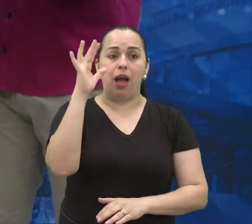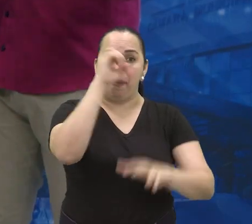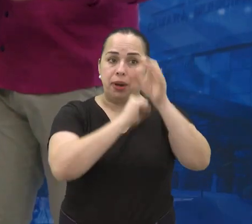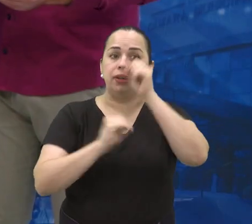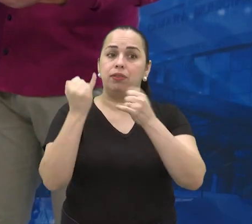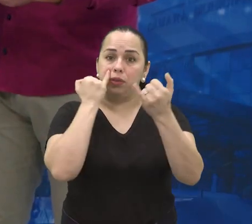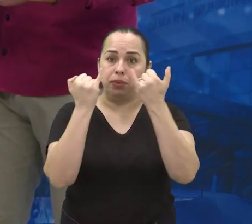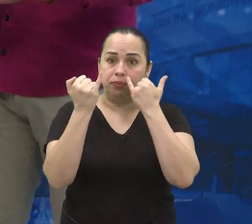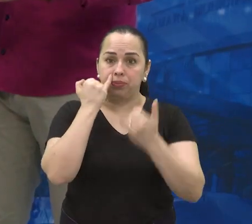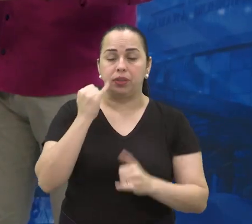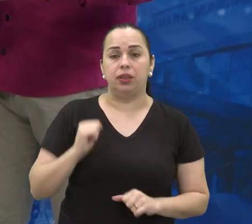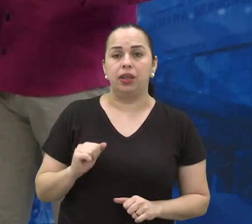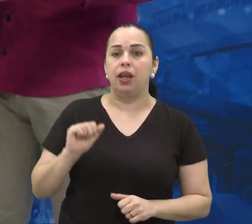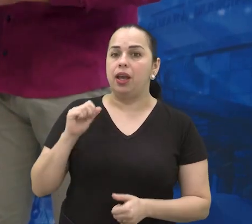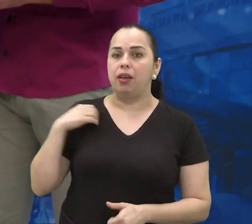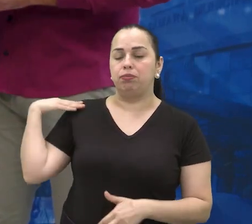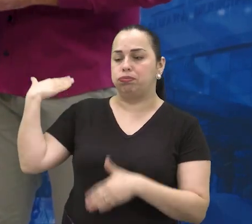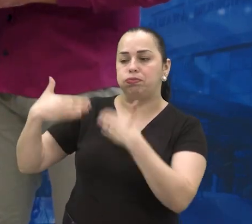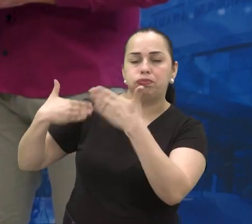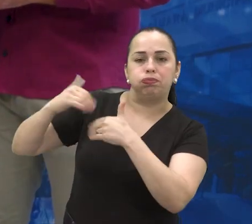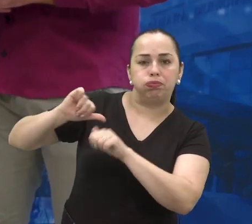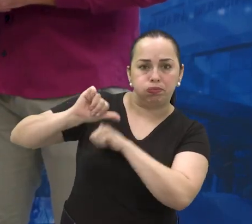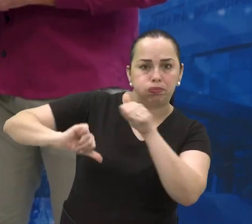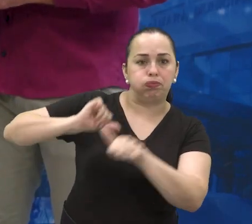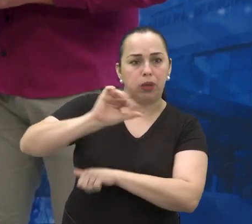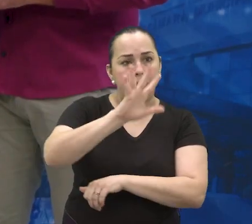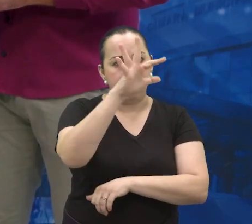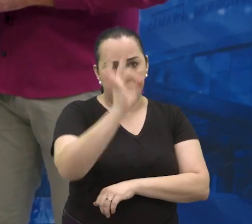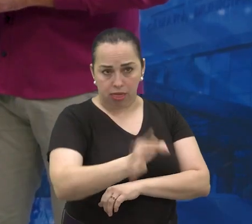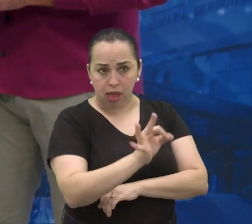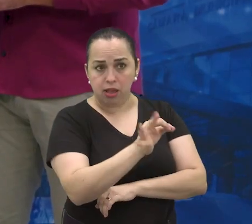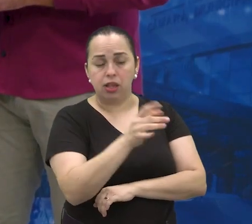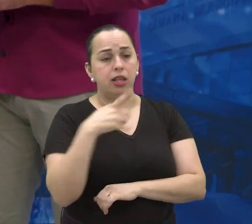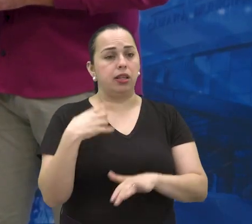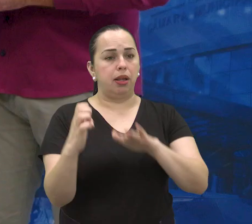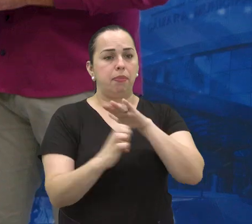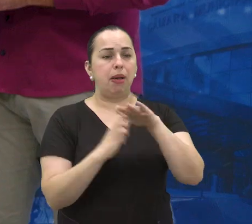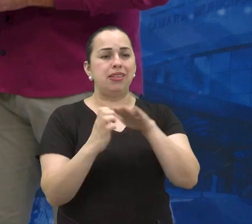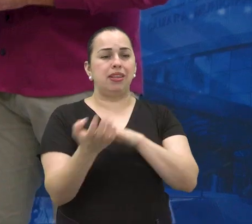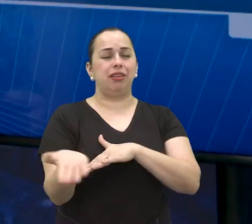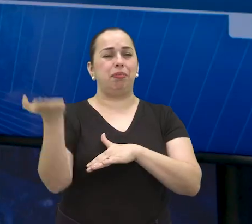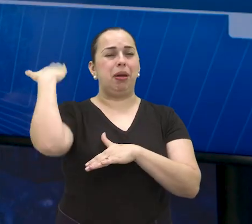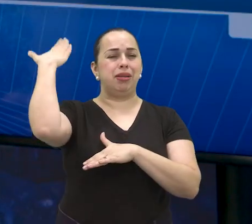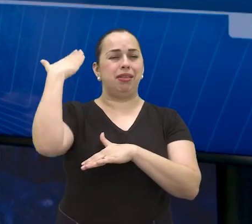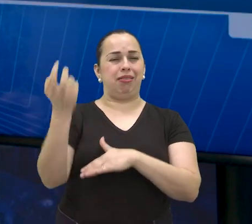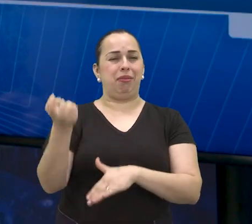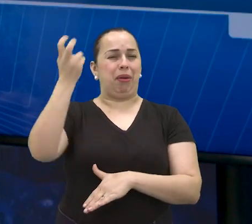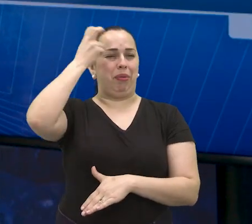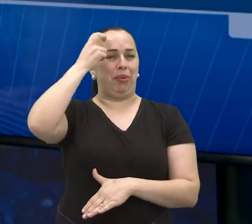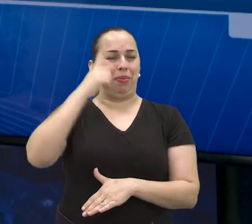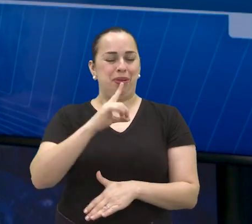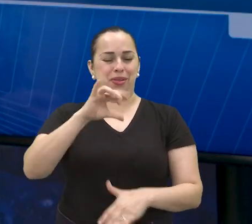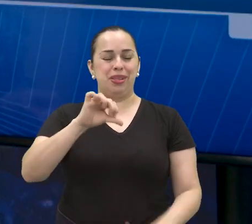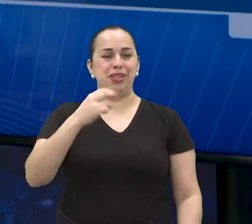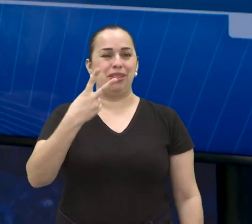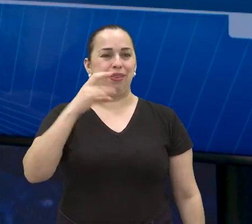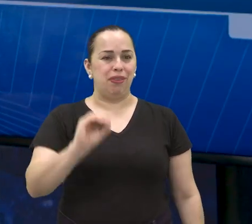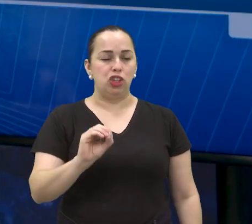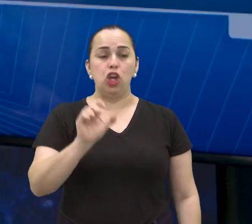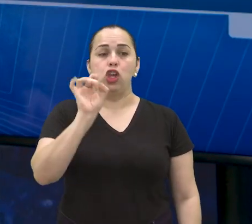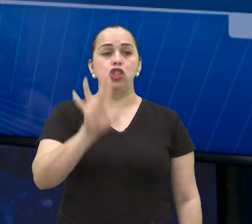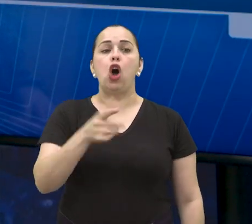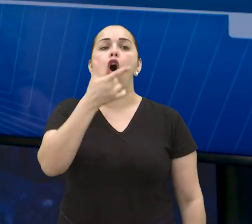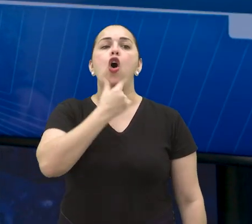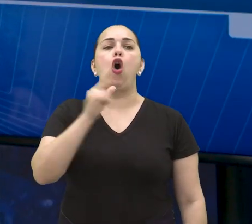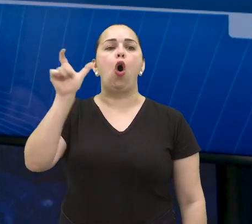de cultura organizacional mesmo, né? Com certeza. Tem empresas que elas vêm com uma cultura lá de 1920, né? Onde o